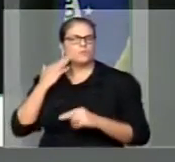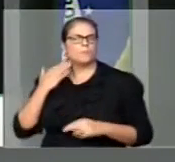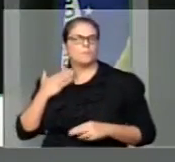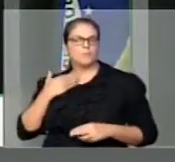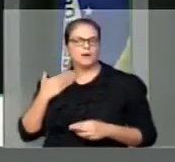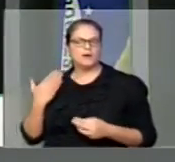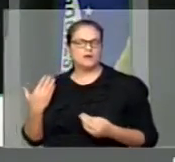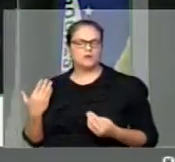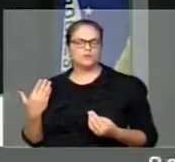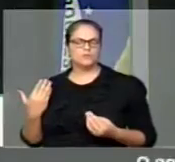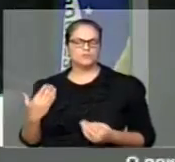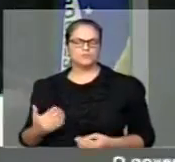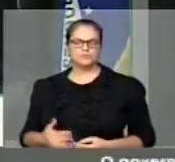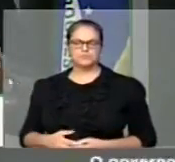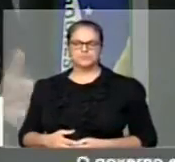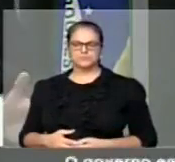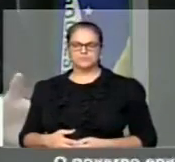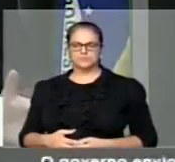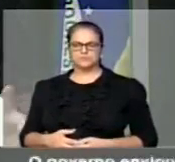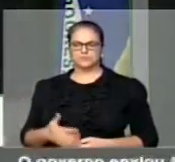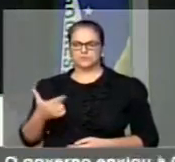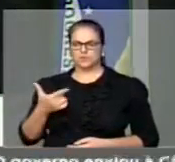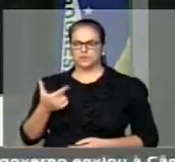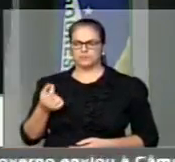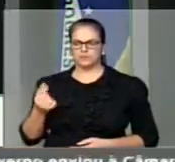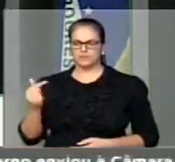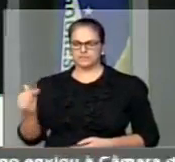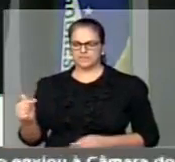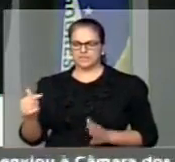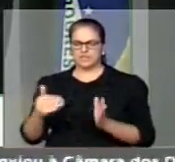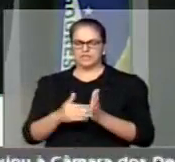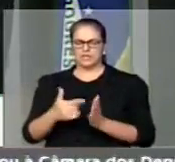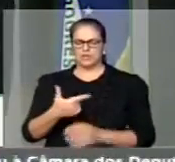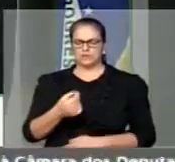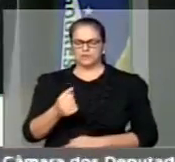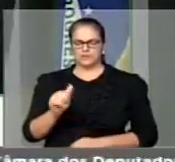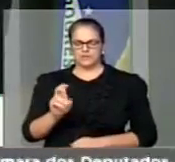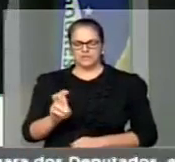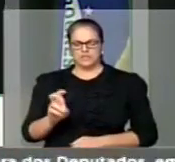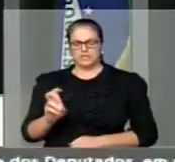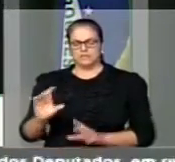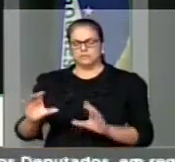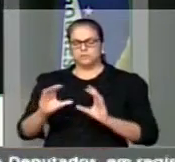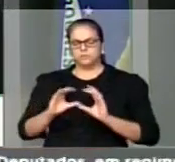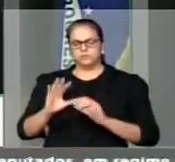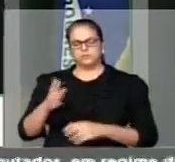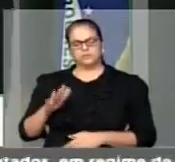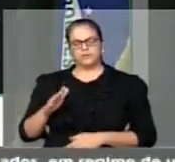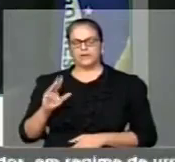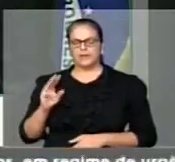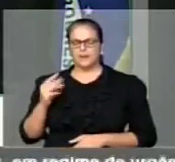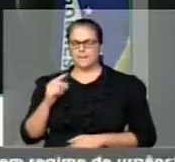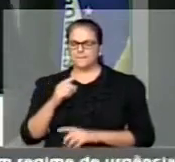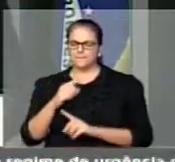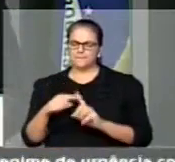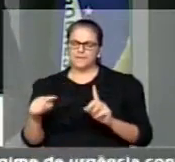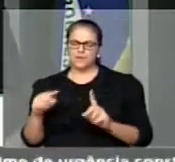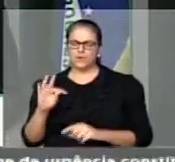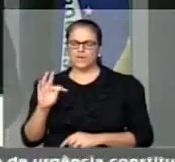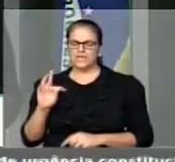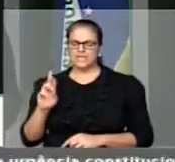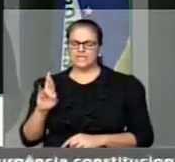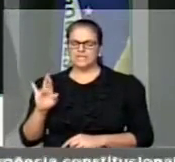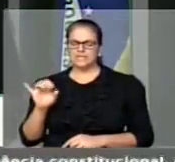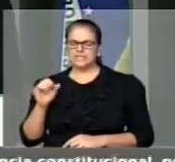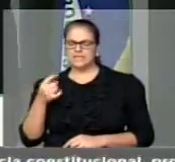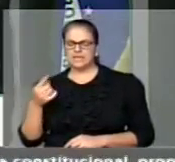banco captou, entre 2007 e 2015, algo em torno de R$500 bilhão. É